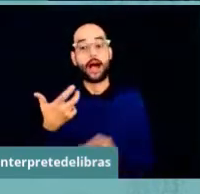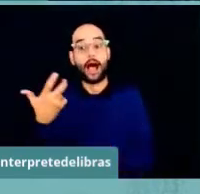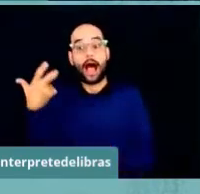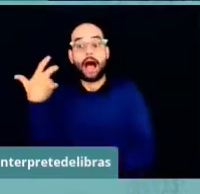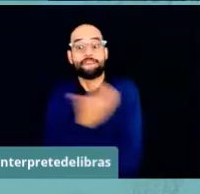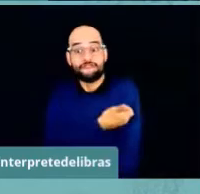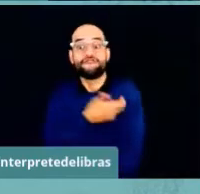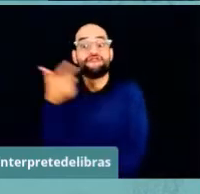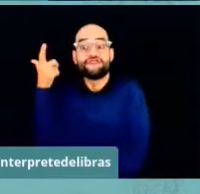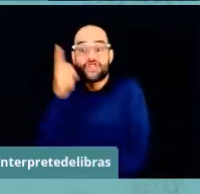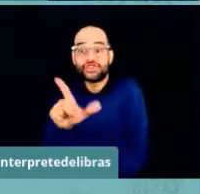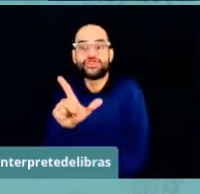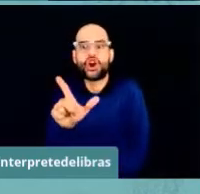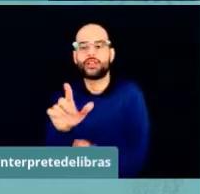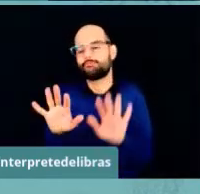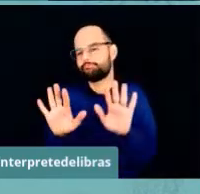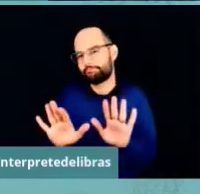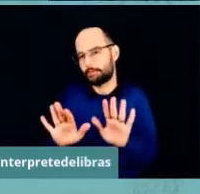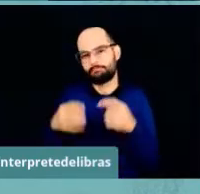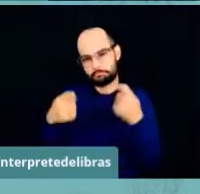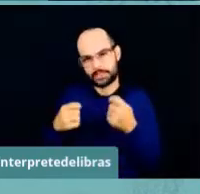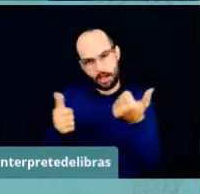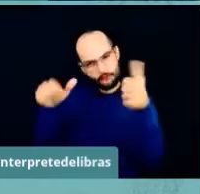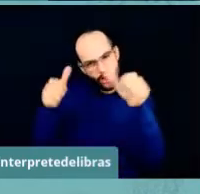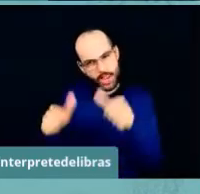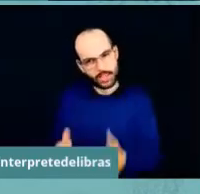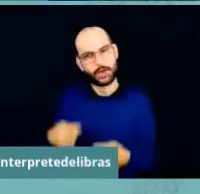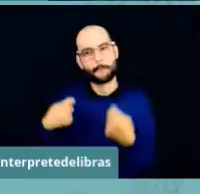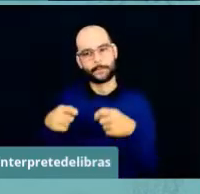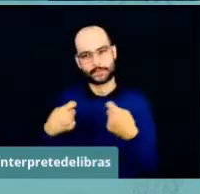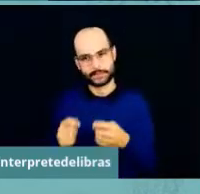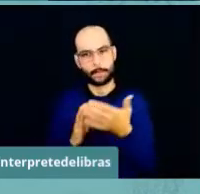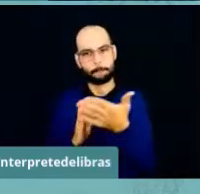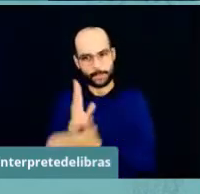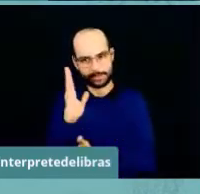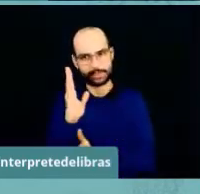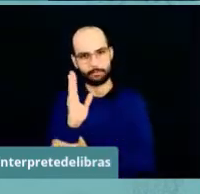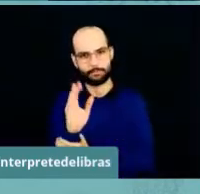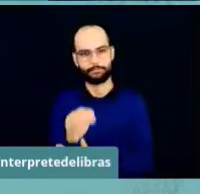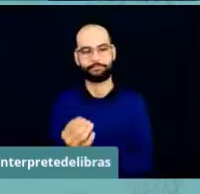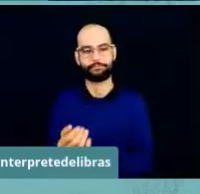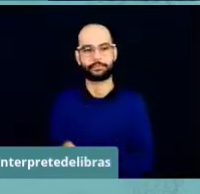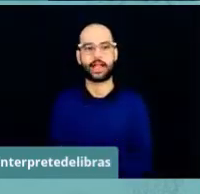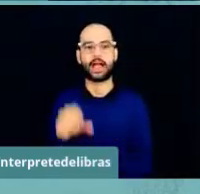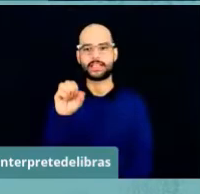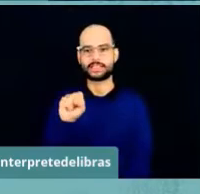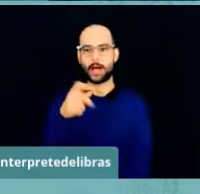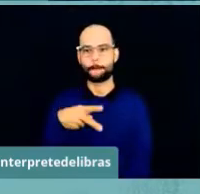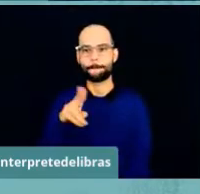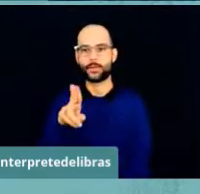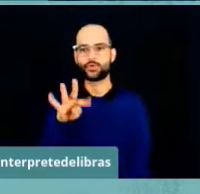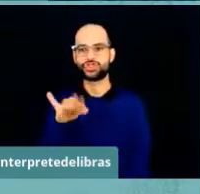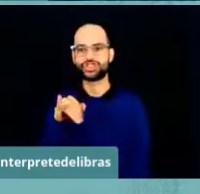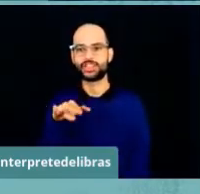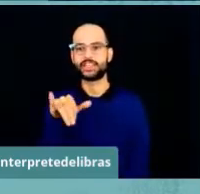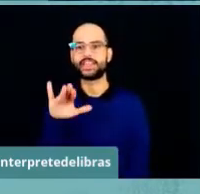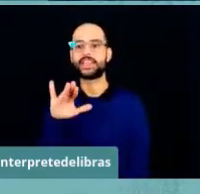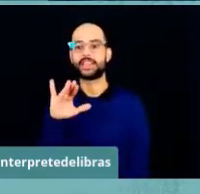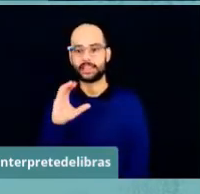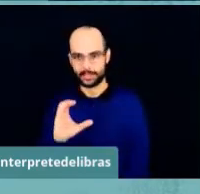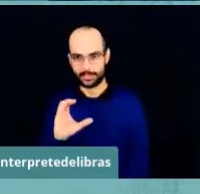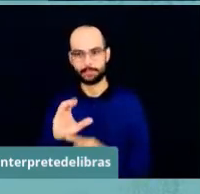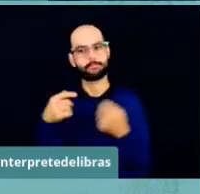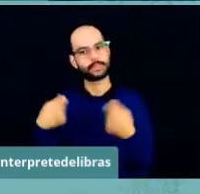eu estou falando também porque a gente não teve acesso aos dados, mas parece que a Sputnik V também teve problema nesse controle